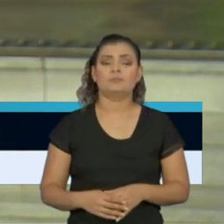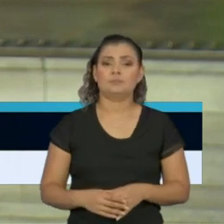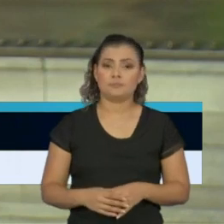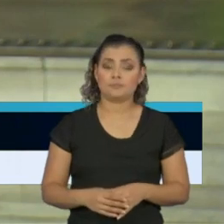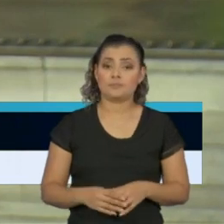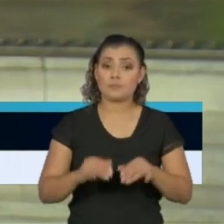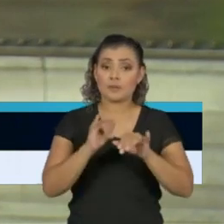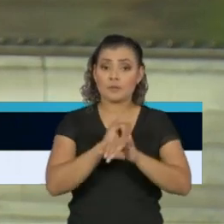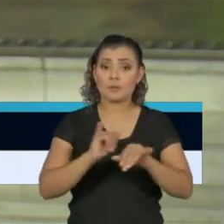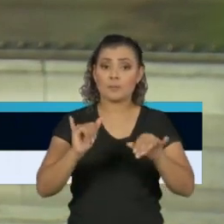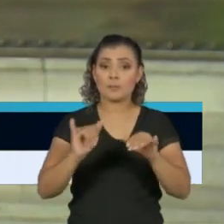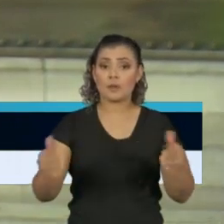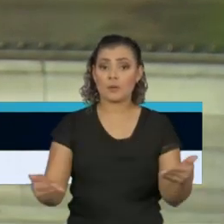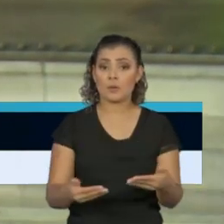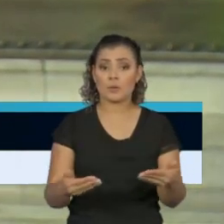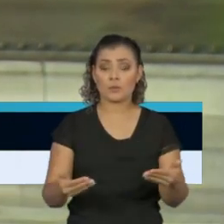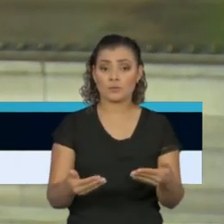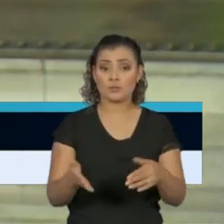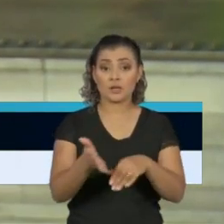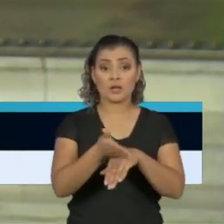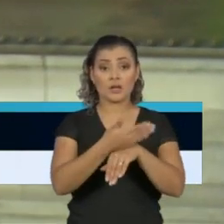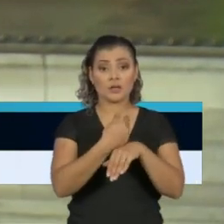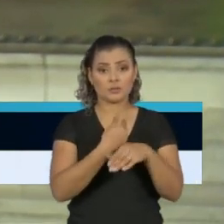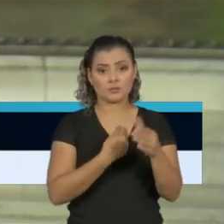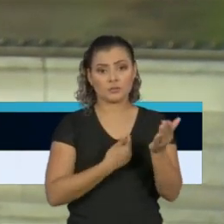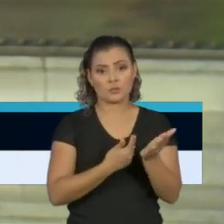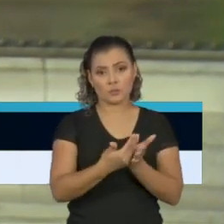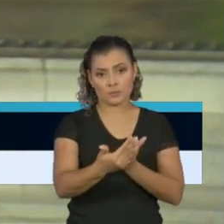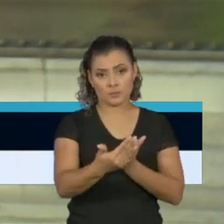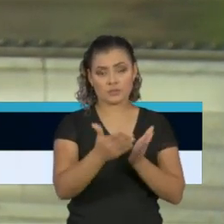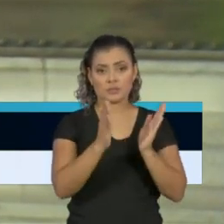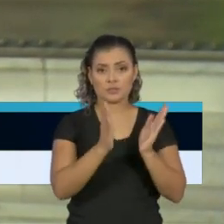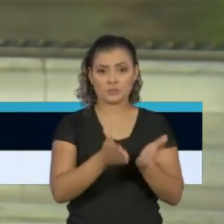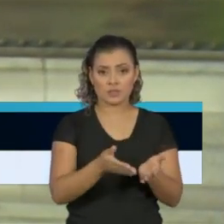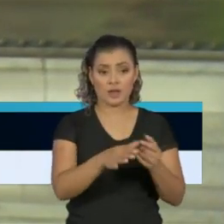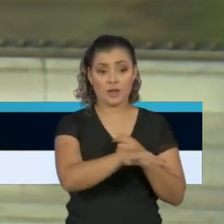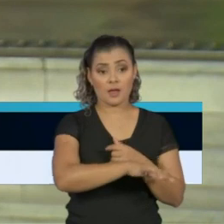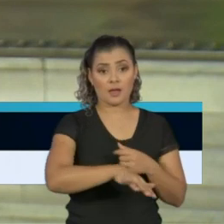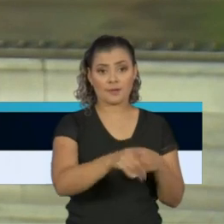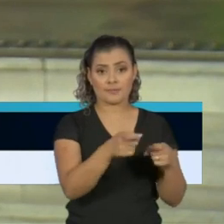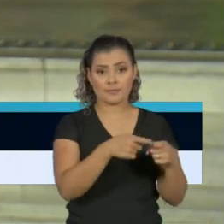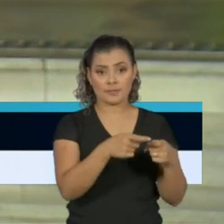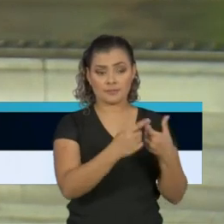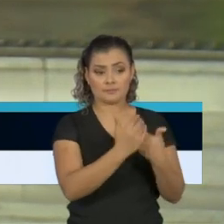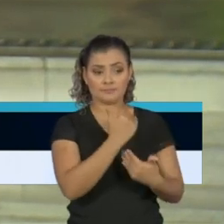Nos informes de hoje, antes de ouvirmos a medicina